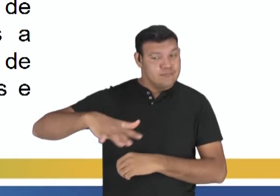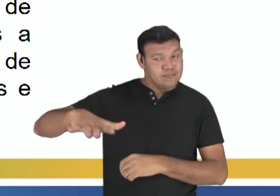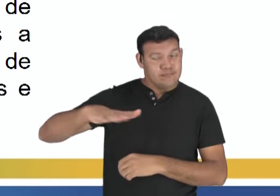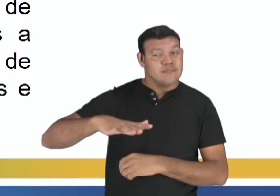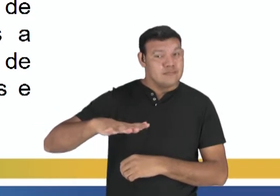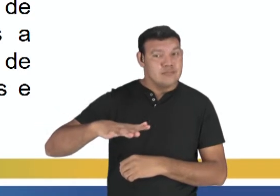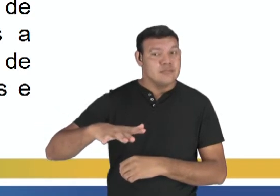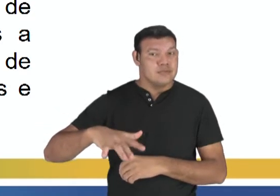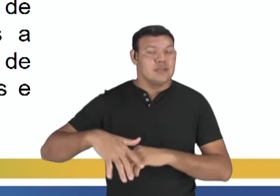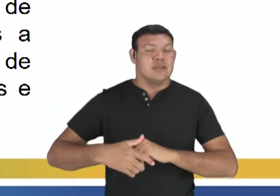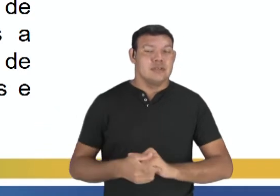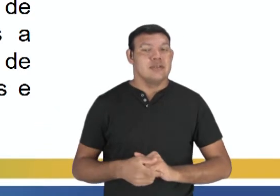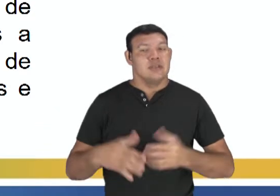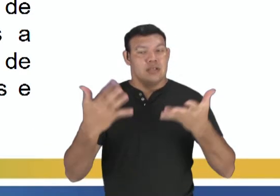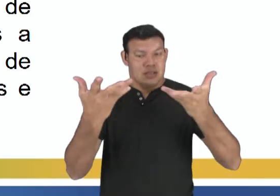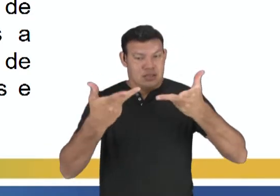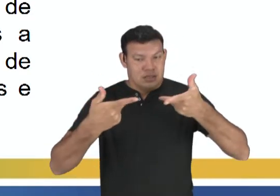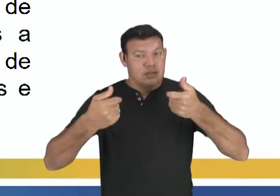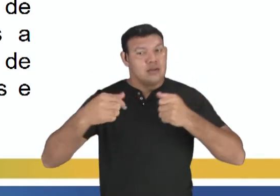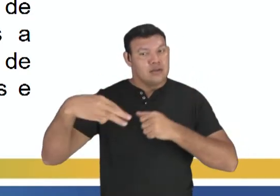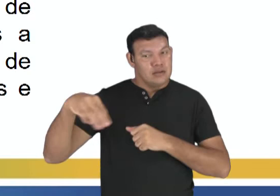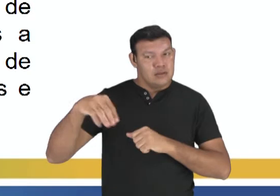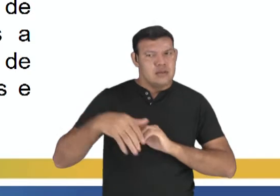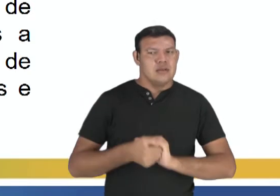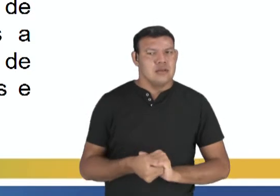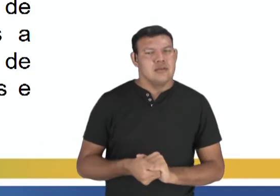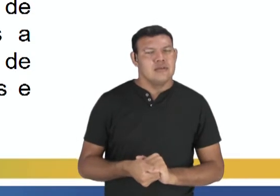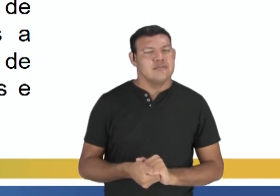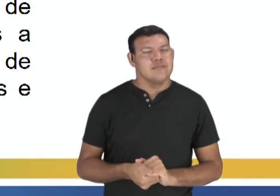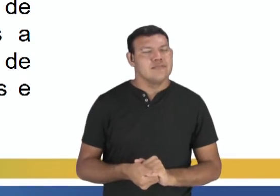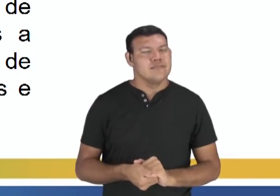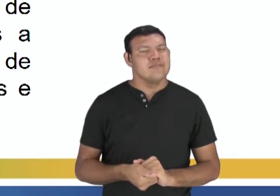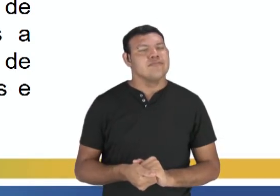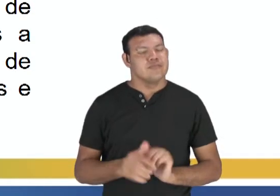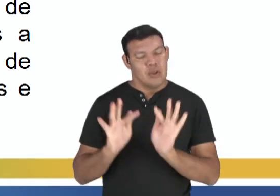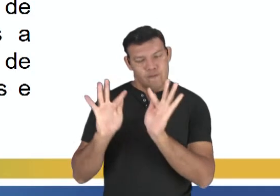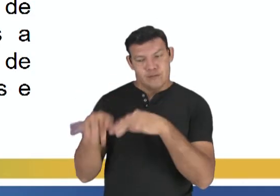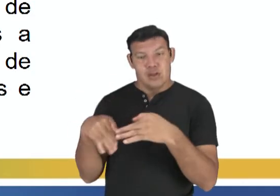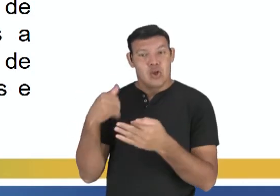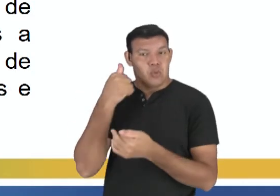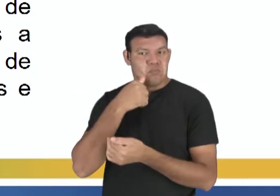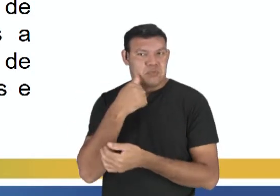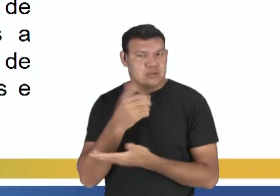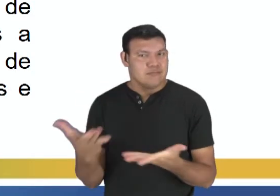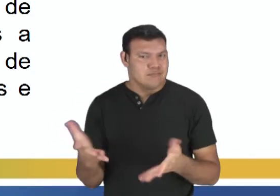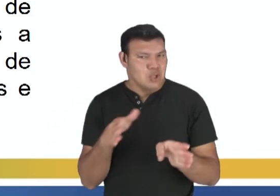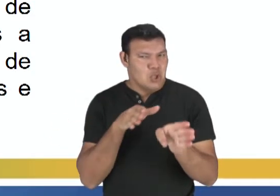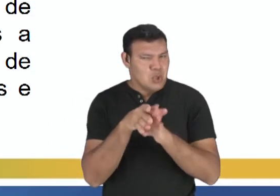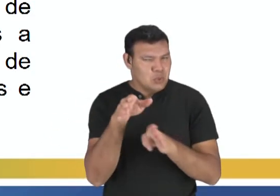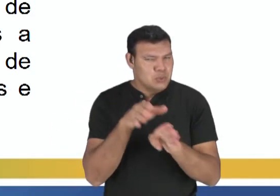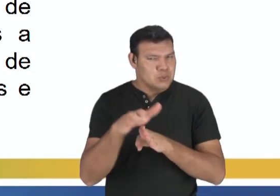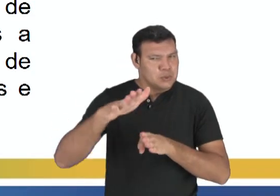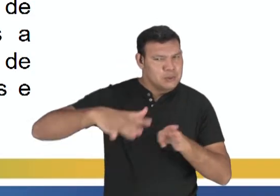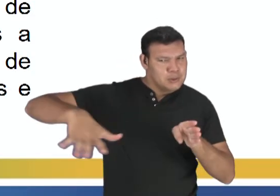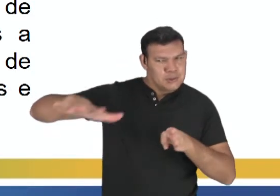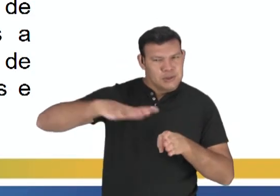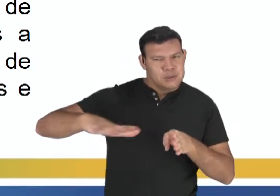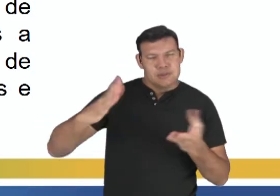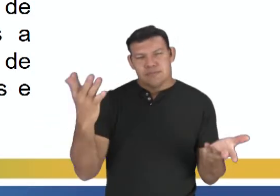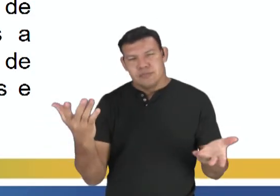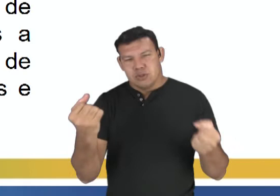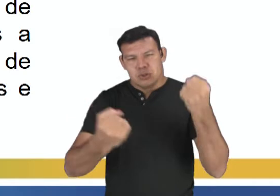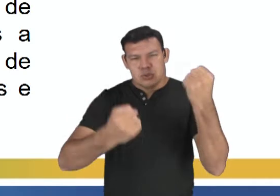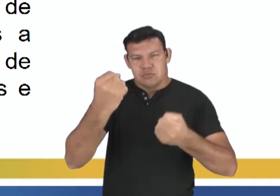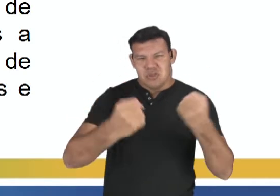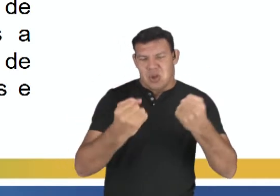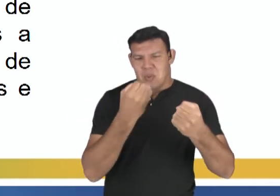espacial e habilidades matemáticas, o que levou à conclusão de que as mulheres não teriam orientação espacial nem bom senso